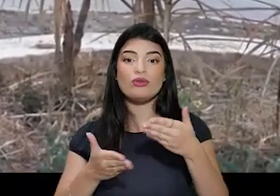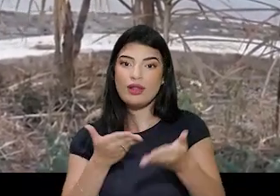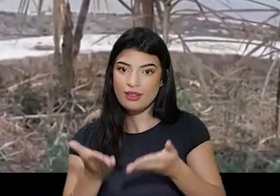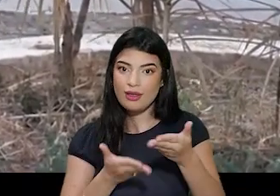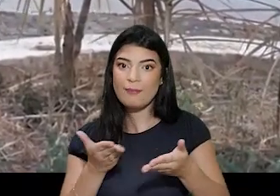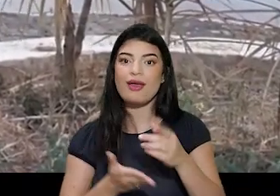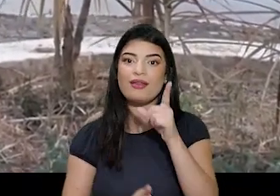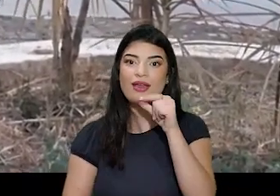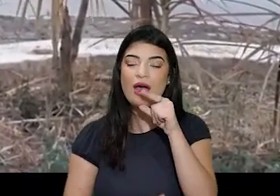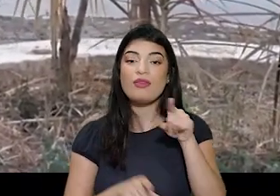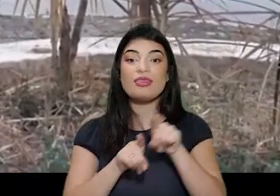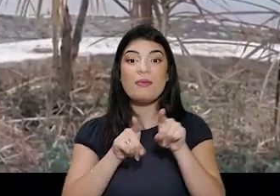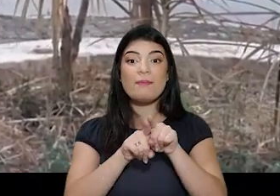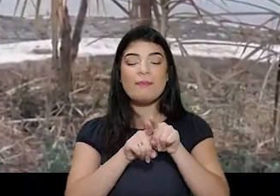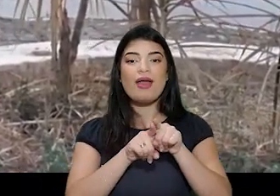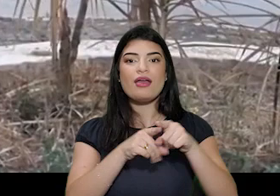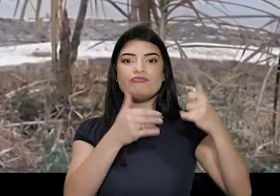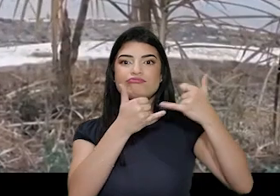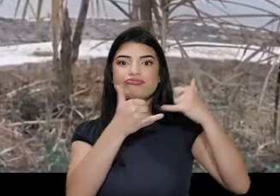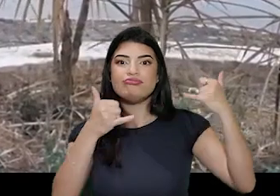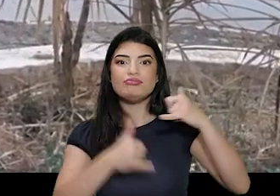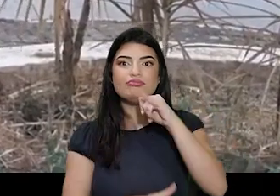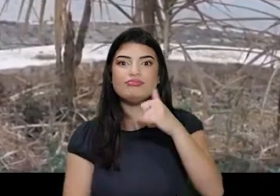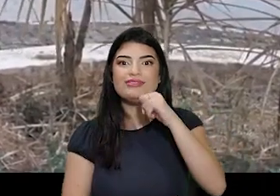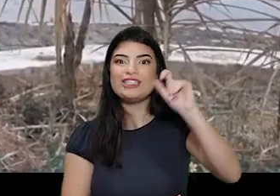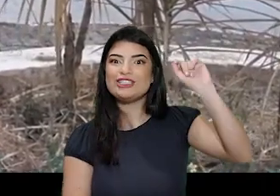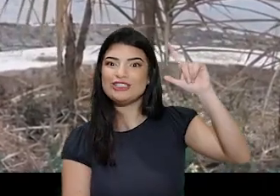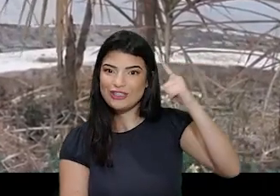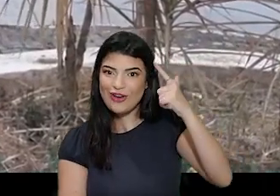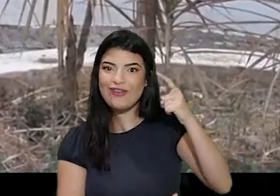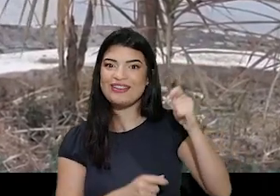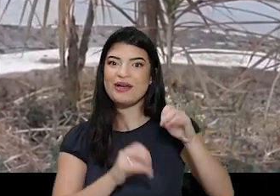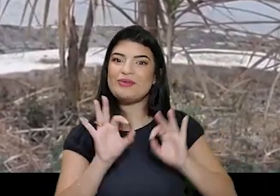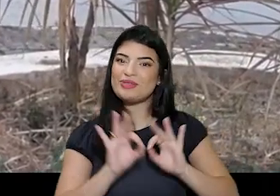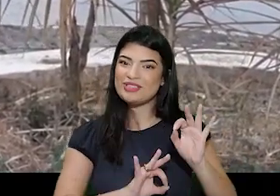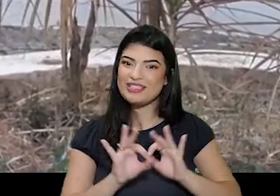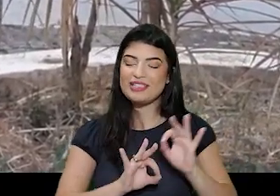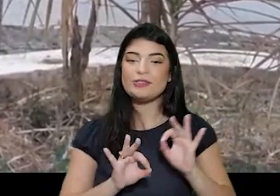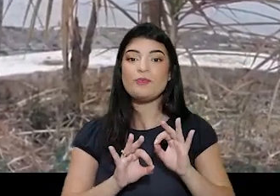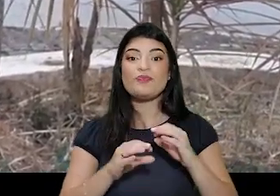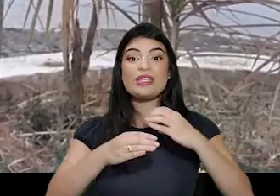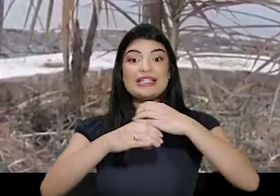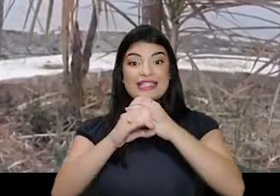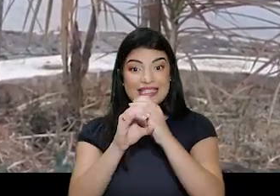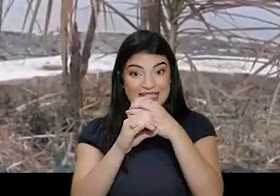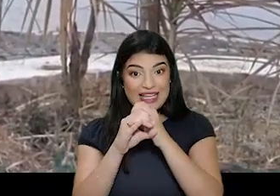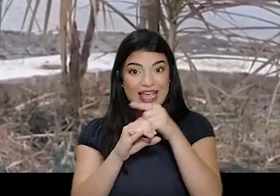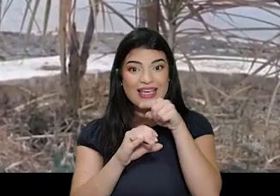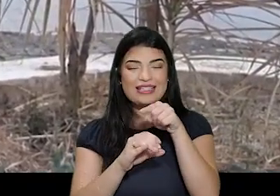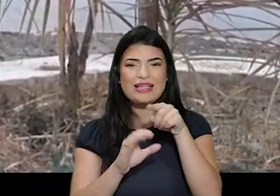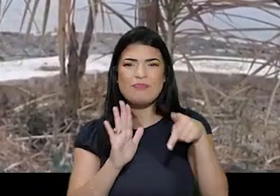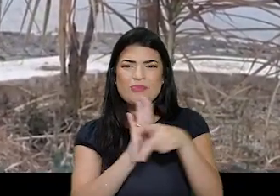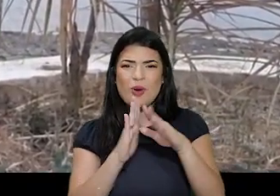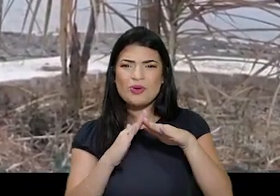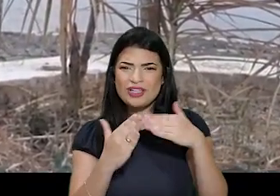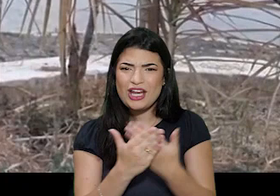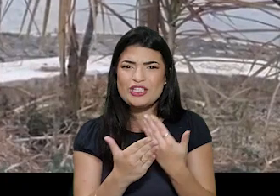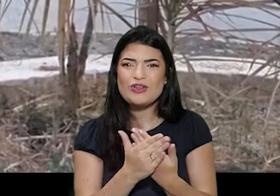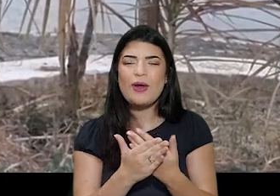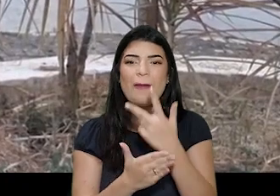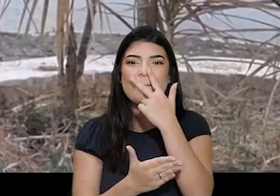no caso os biodigestores, até a energia solar, que a gente atua também com projetos. A Feira de Ciências, na verdade,